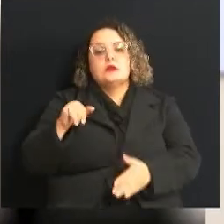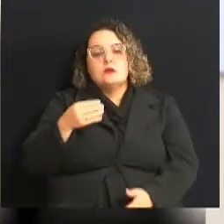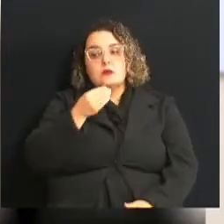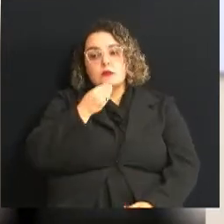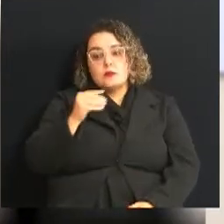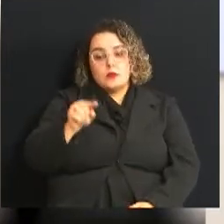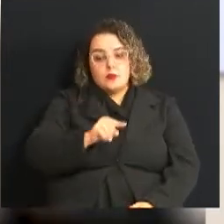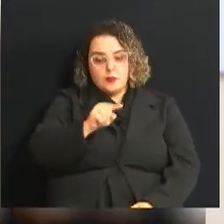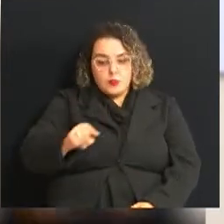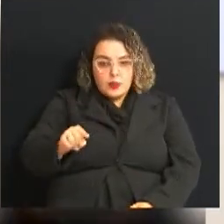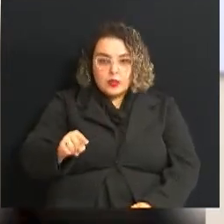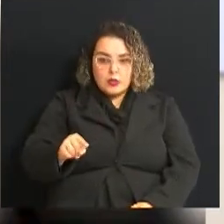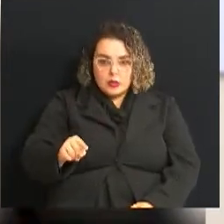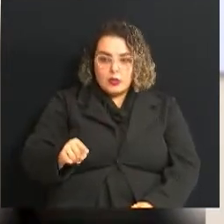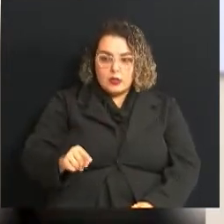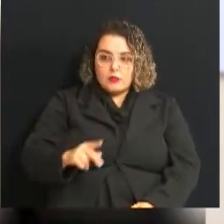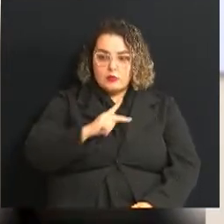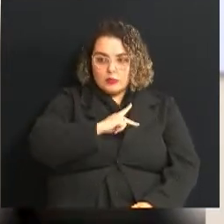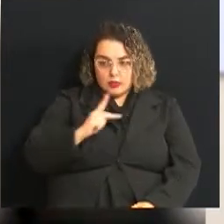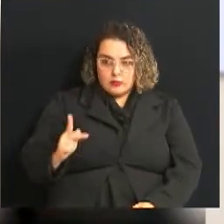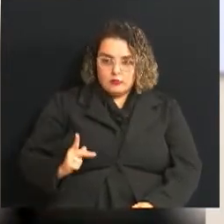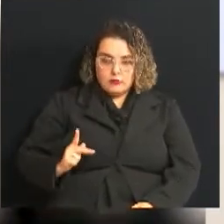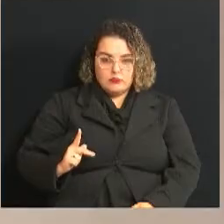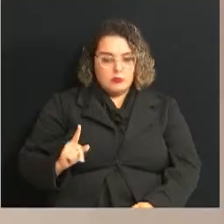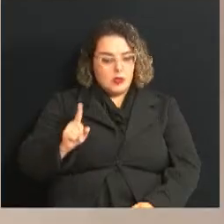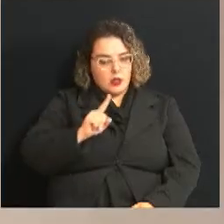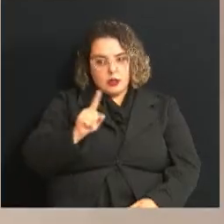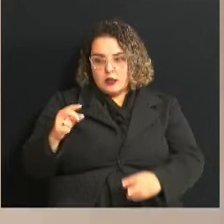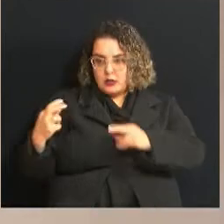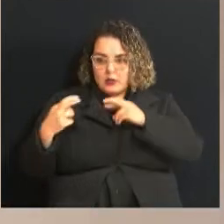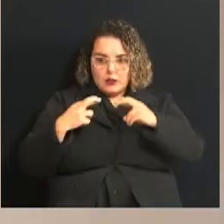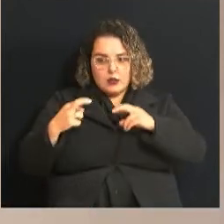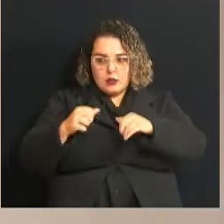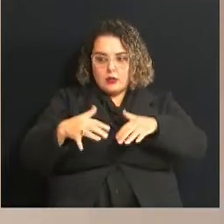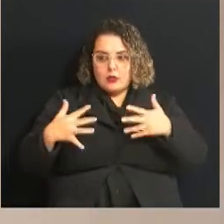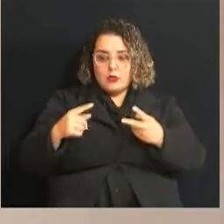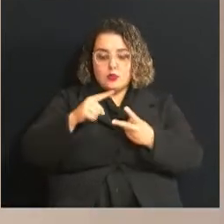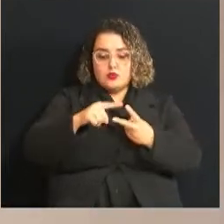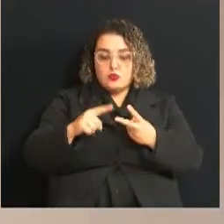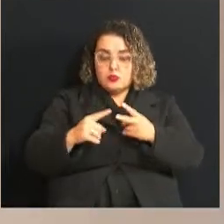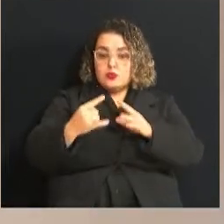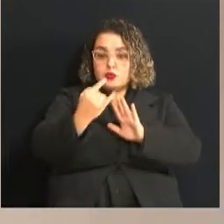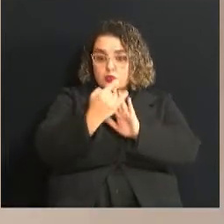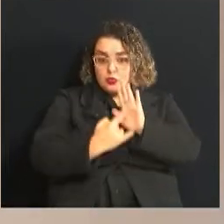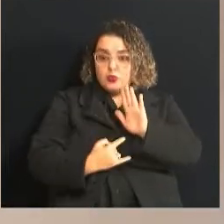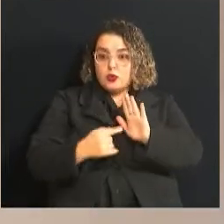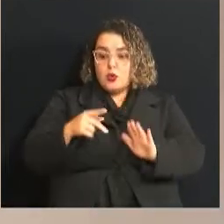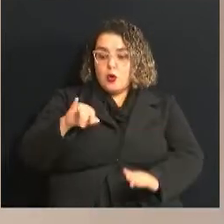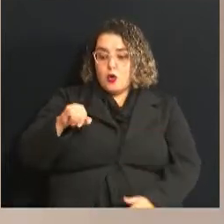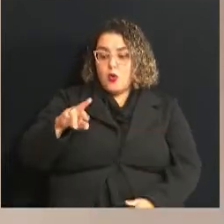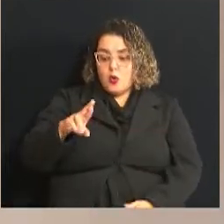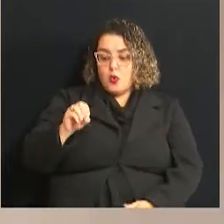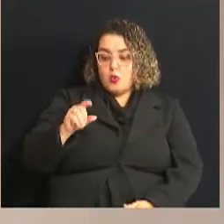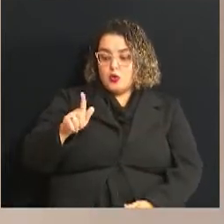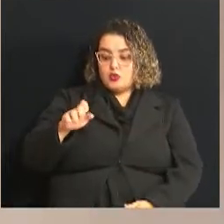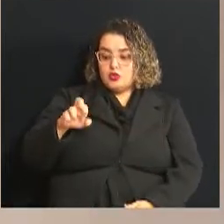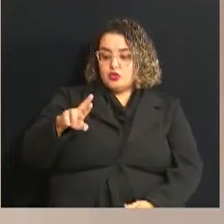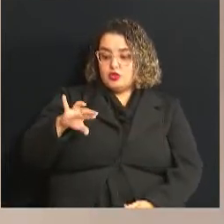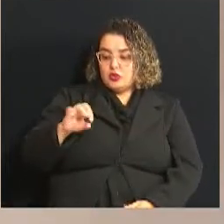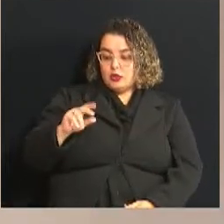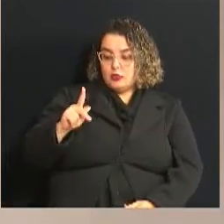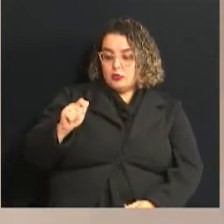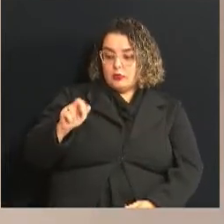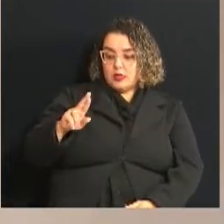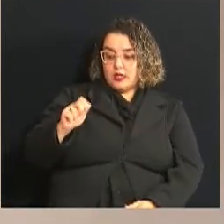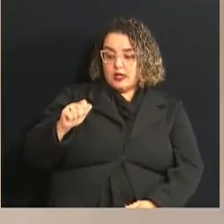pela presidência da Casa e nem analisado em plenário. Nos dois documentos, Rogério Parada alega que a vereadora